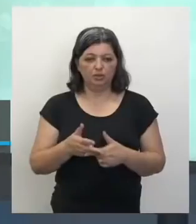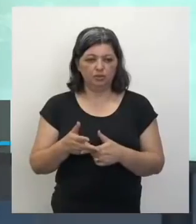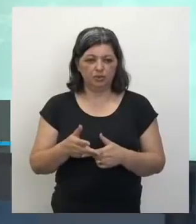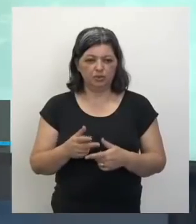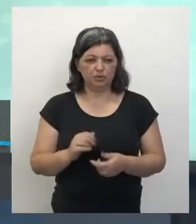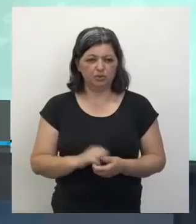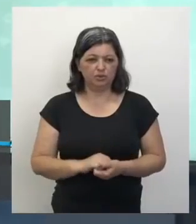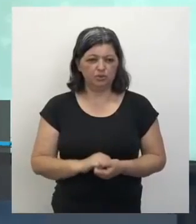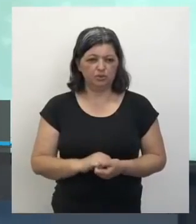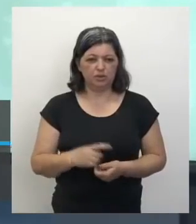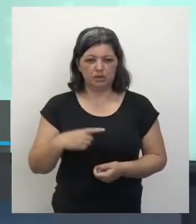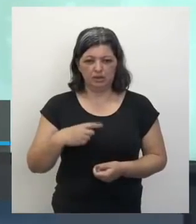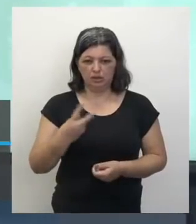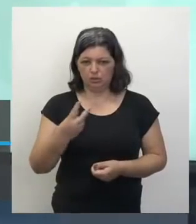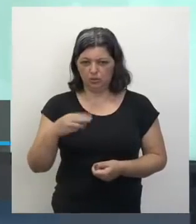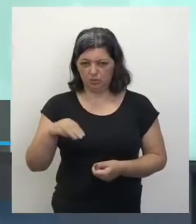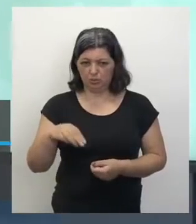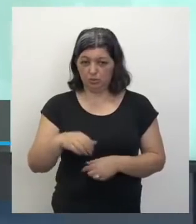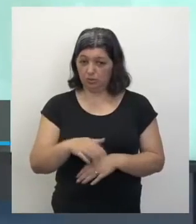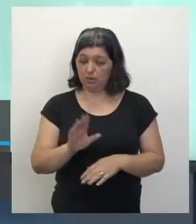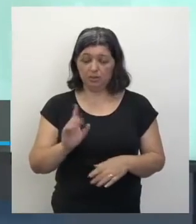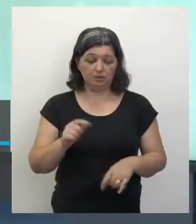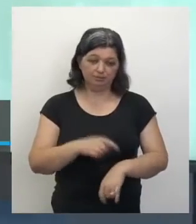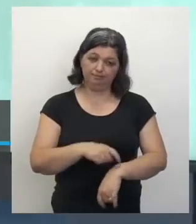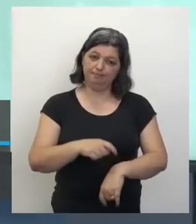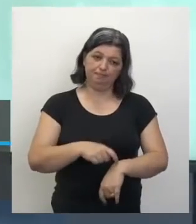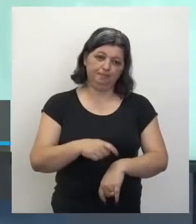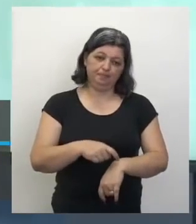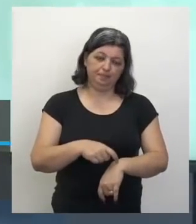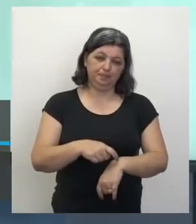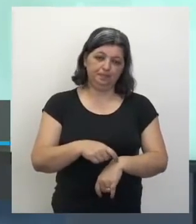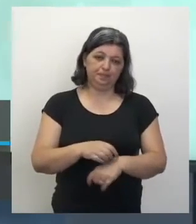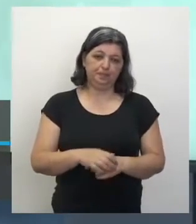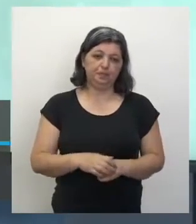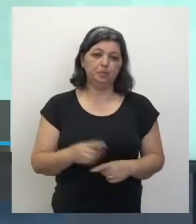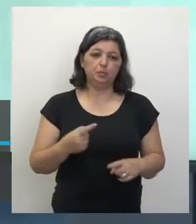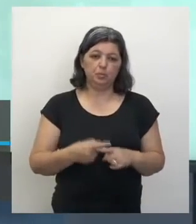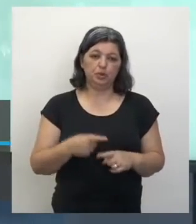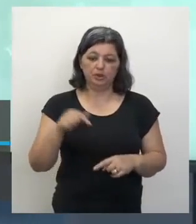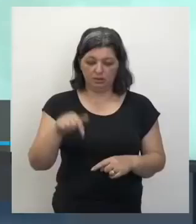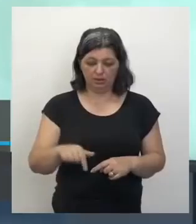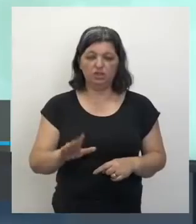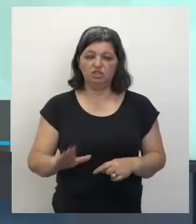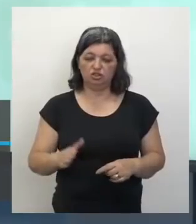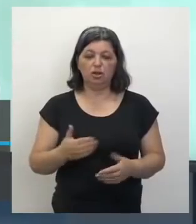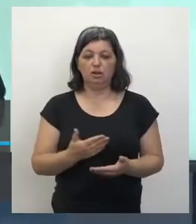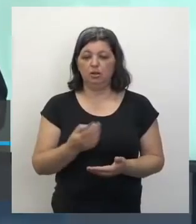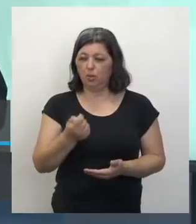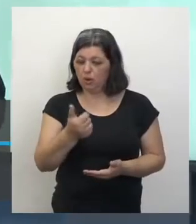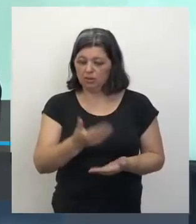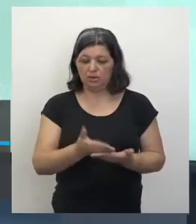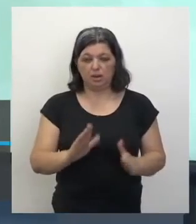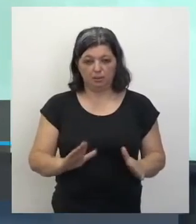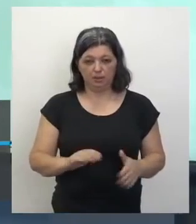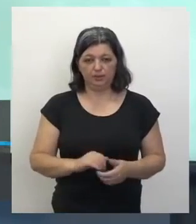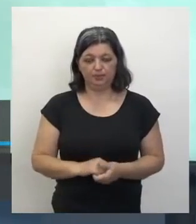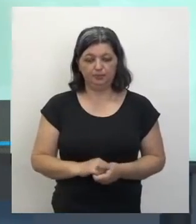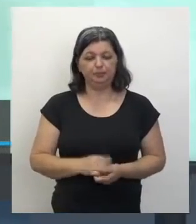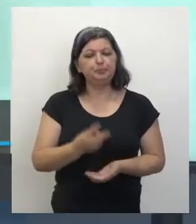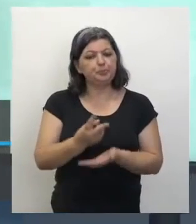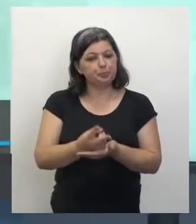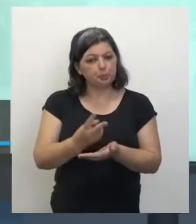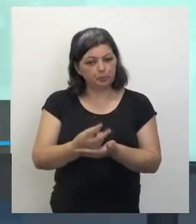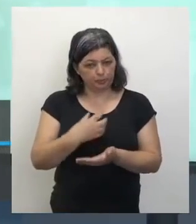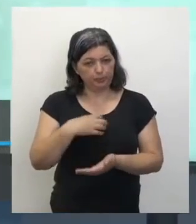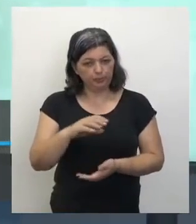mais uns 2 minutinhos para continuar, mas não vai dar tempo porque aqui, para nós, já estamos acabando, né? Mesmo assim,